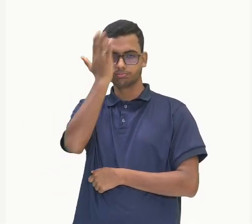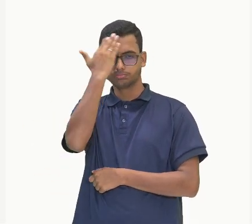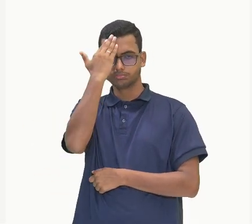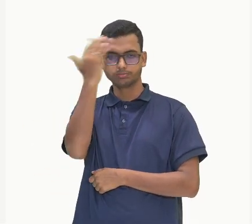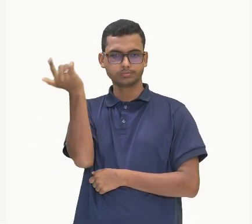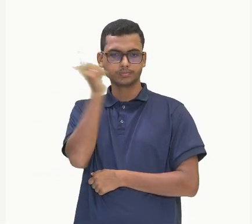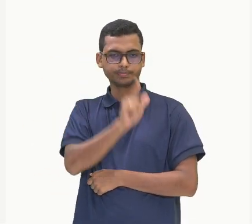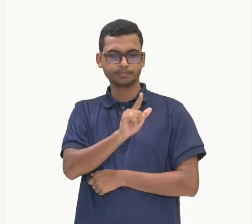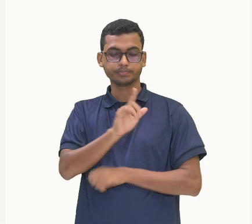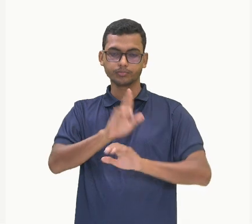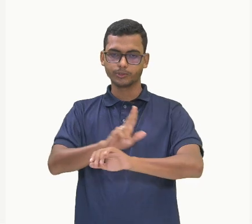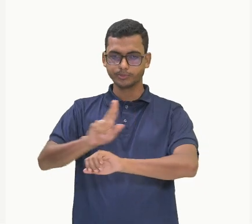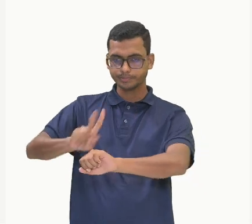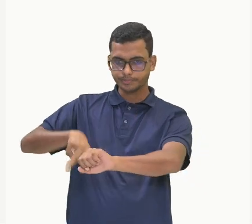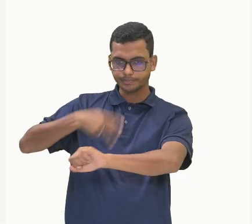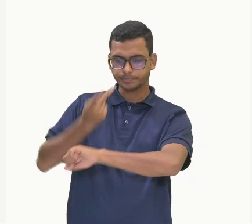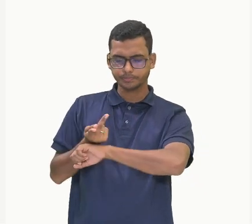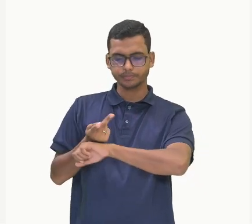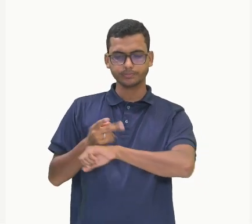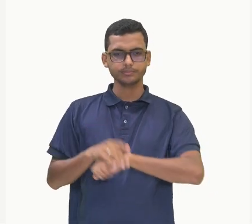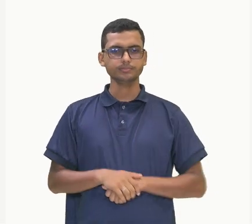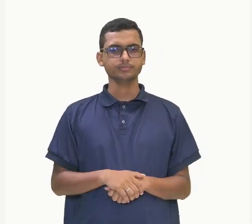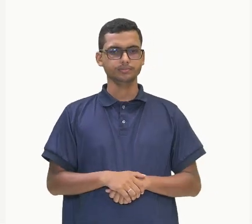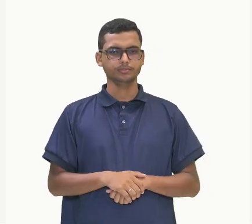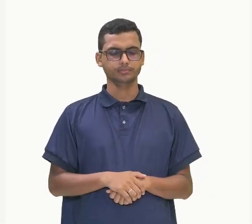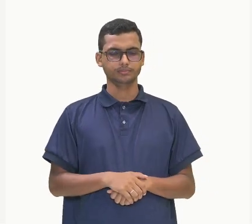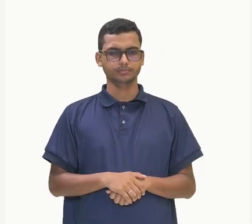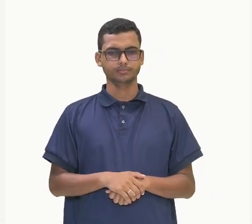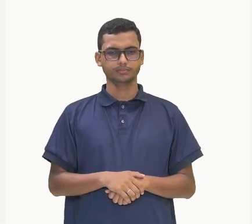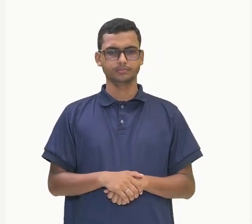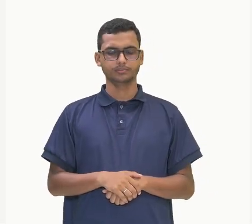vírgula. Depois, eu vou